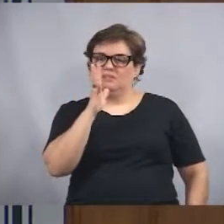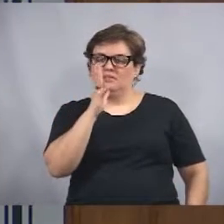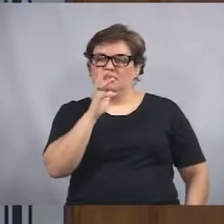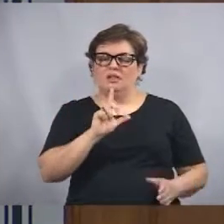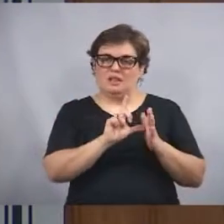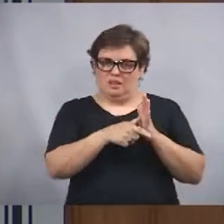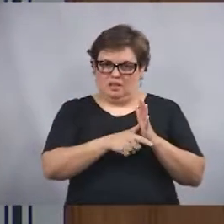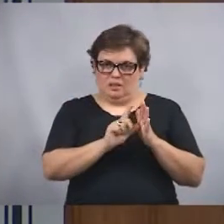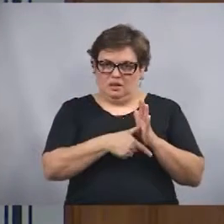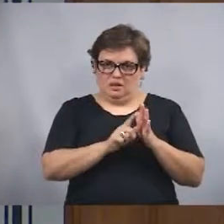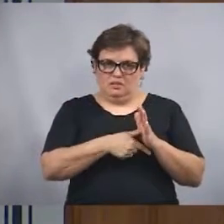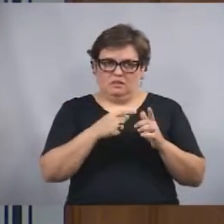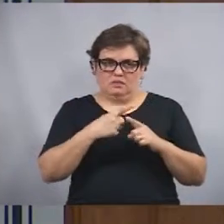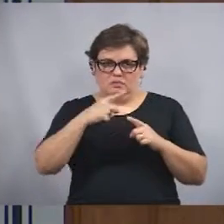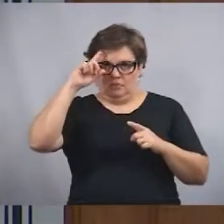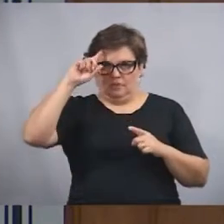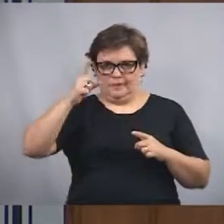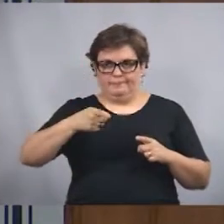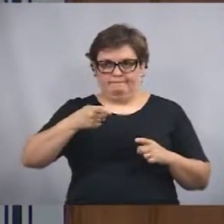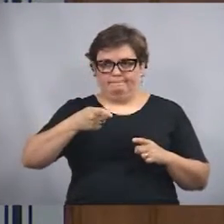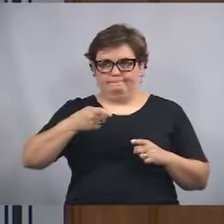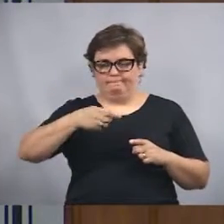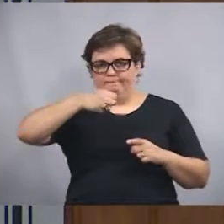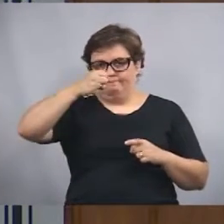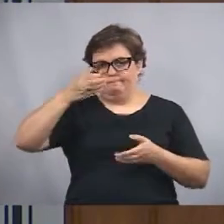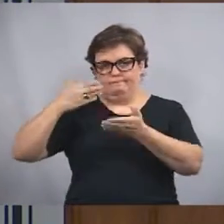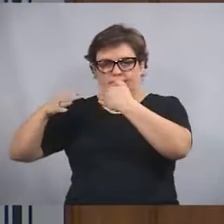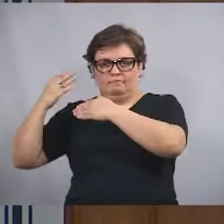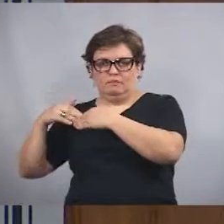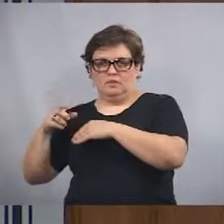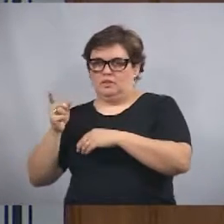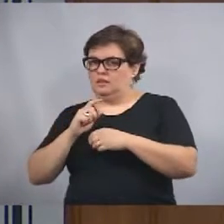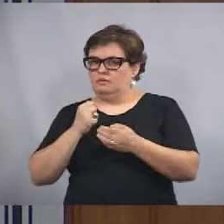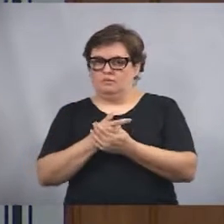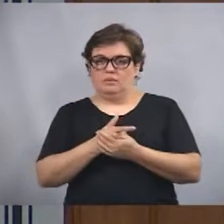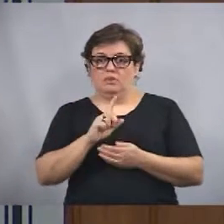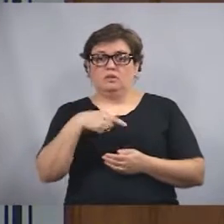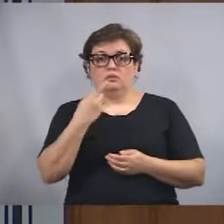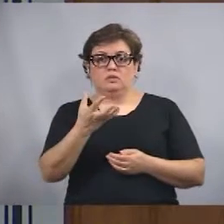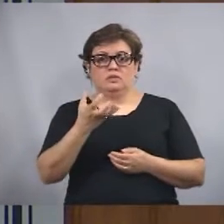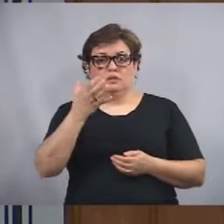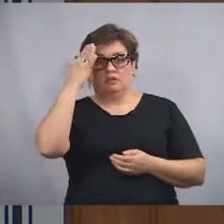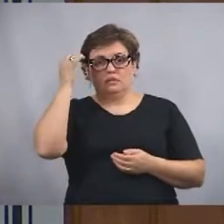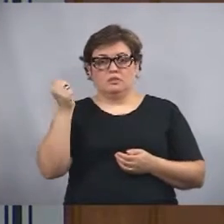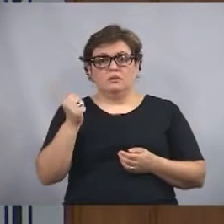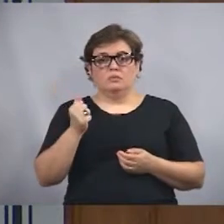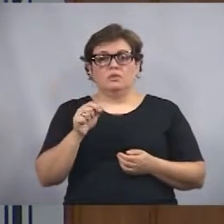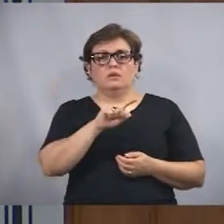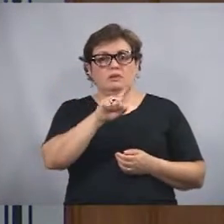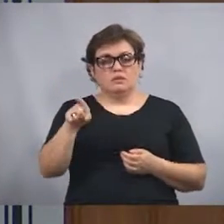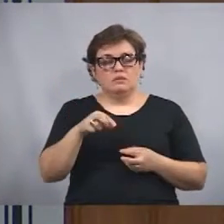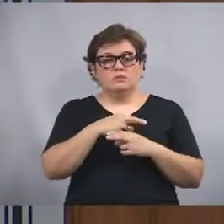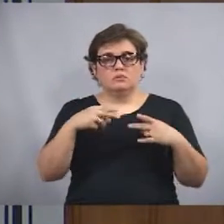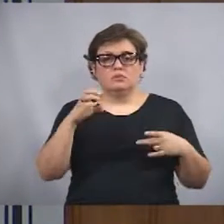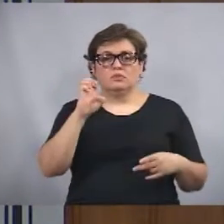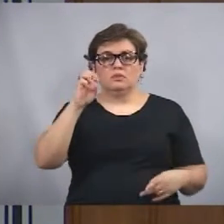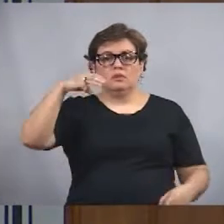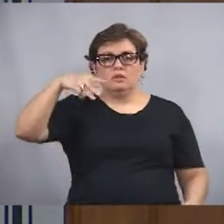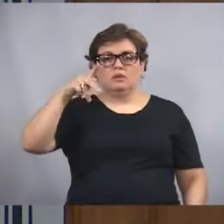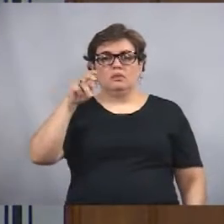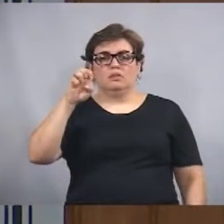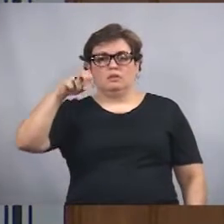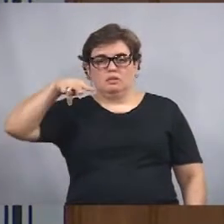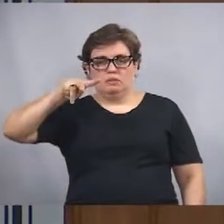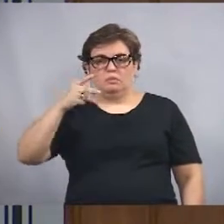a gestão anterior não os pagou na hora que gostaria de saber justamente essa questão do empenho né que é